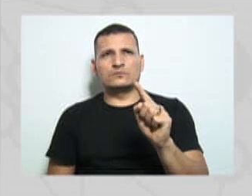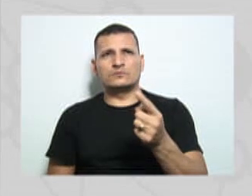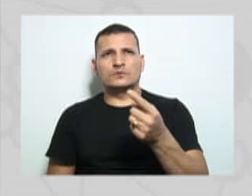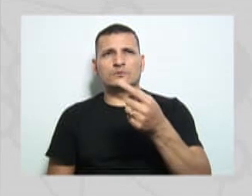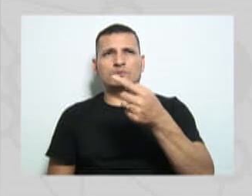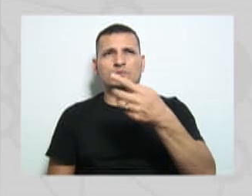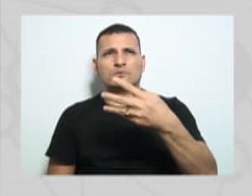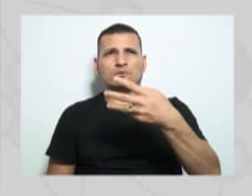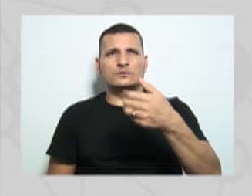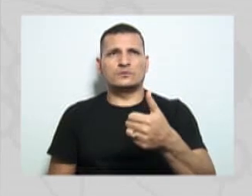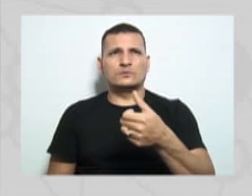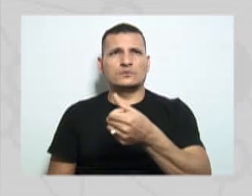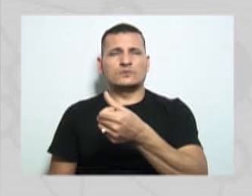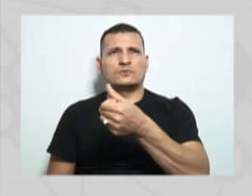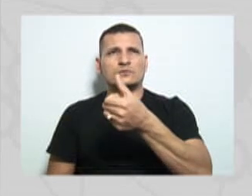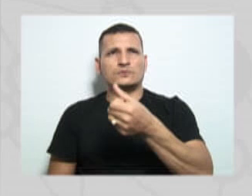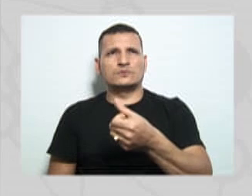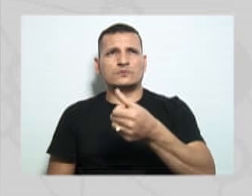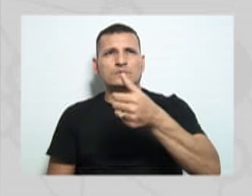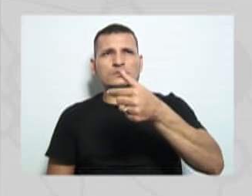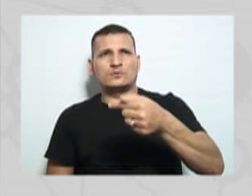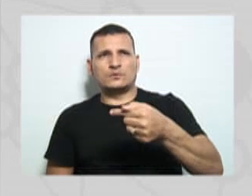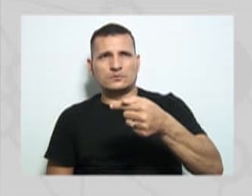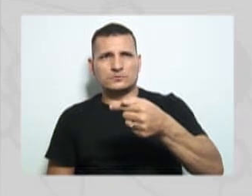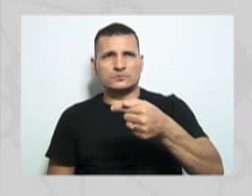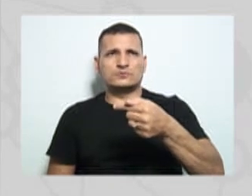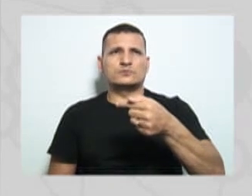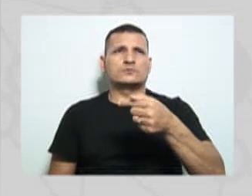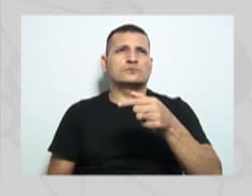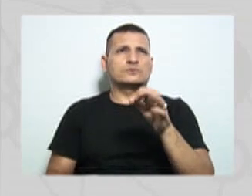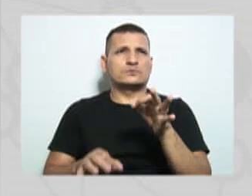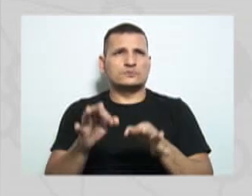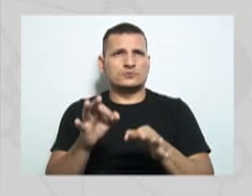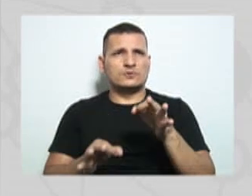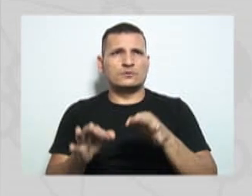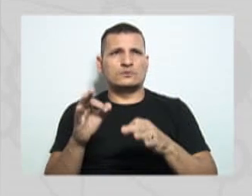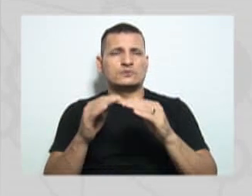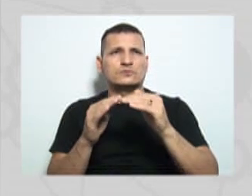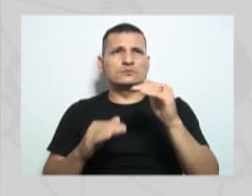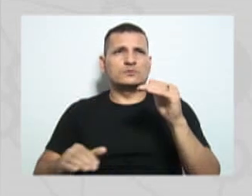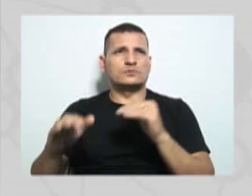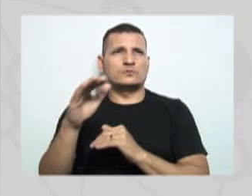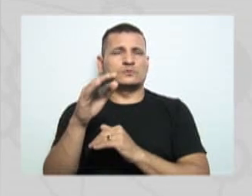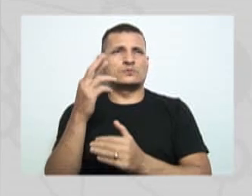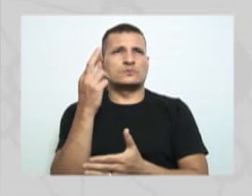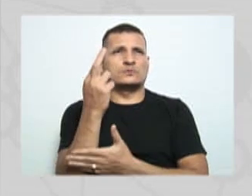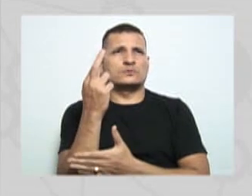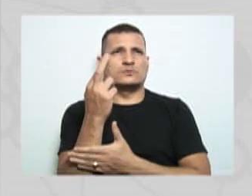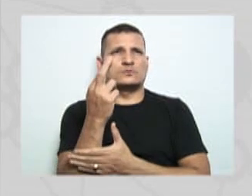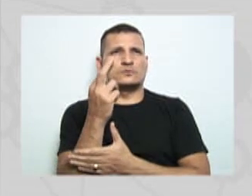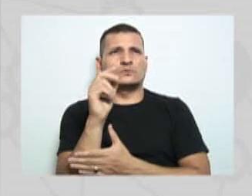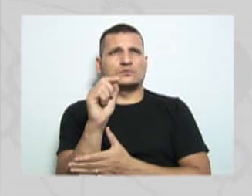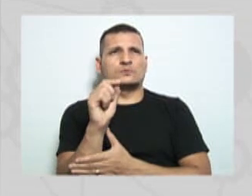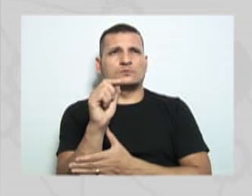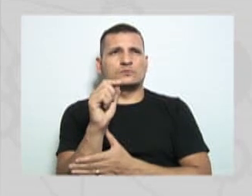1.664.176, a primeira sessão do Superior Tribunal de Justiça decidiu que não incidem, ou